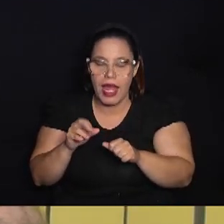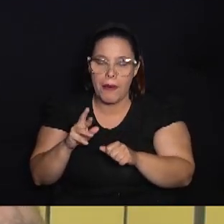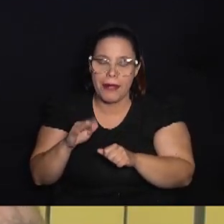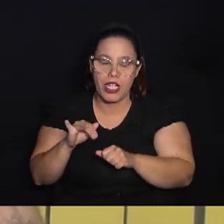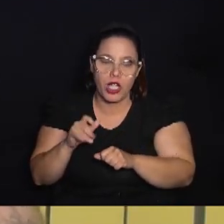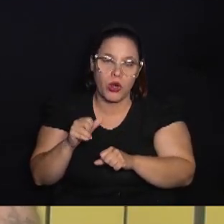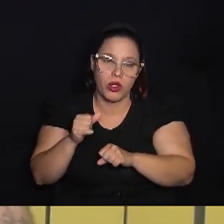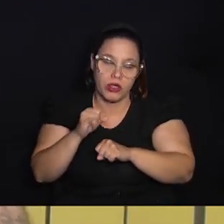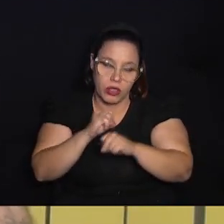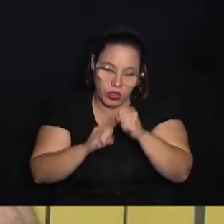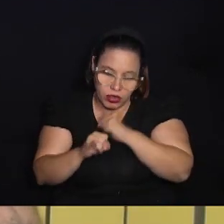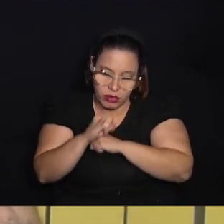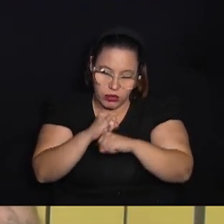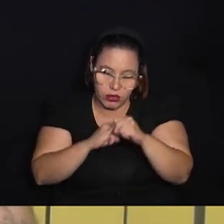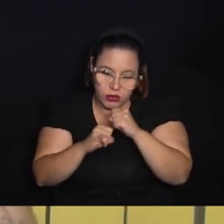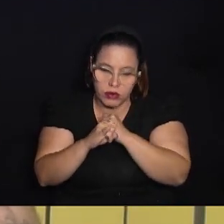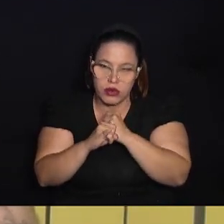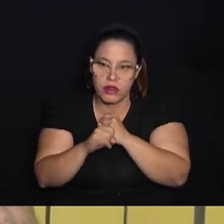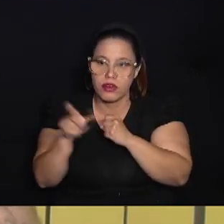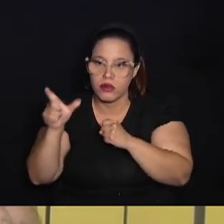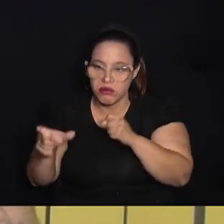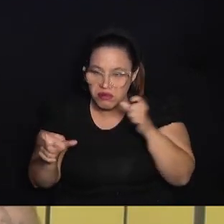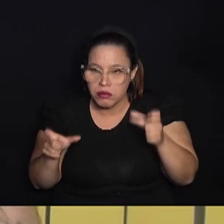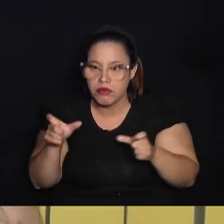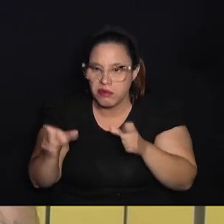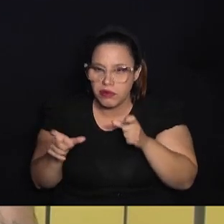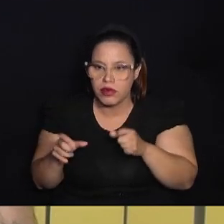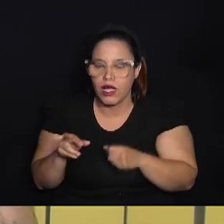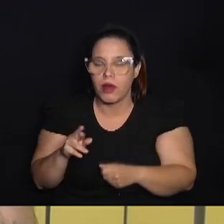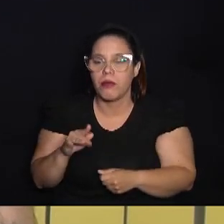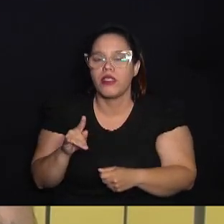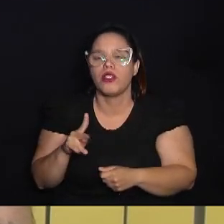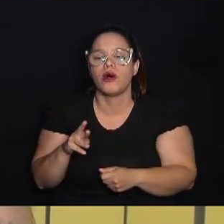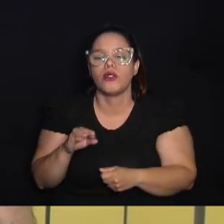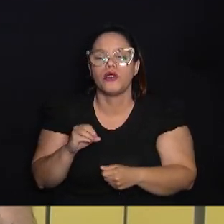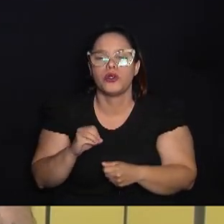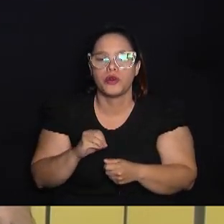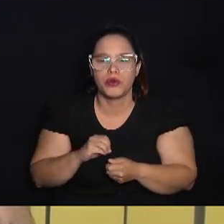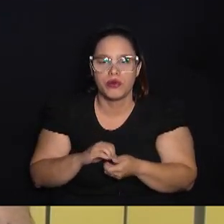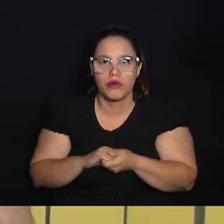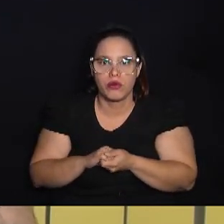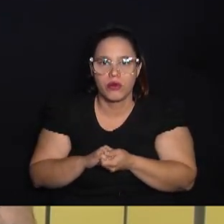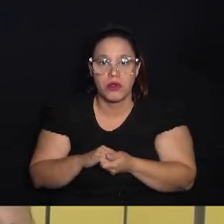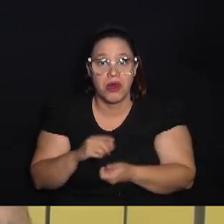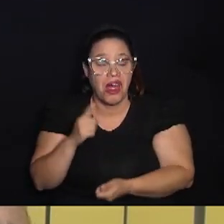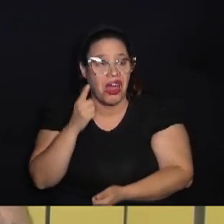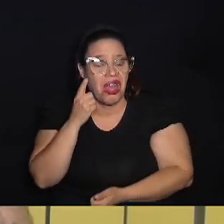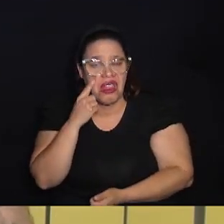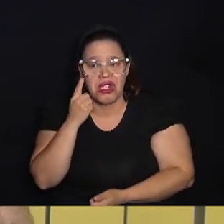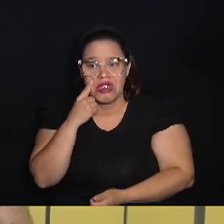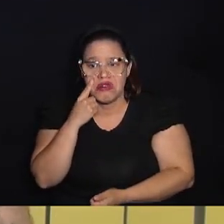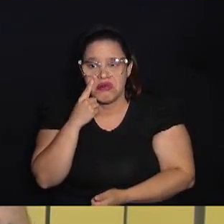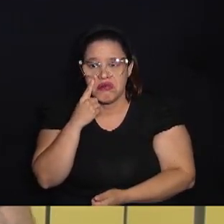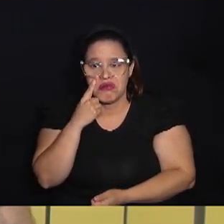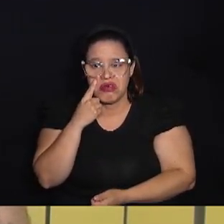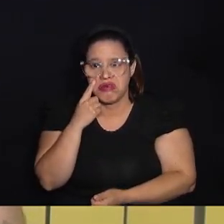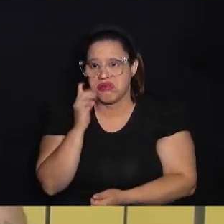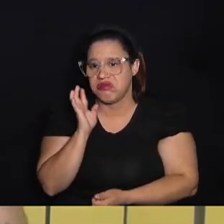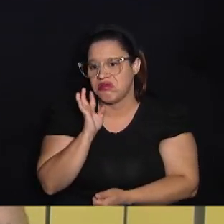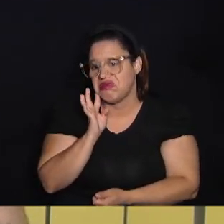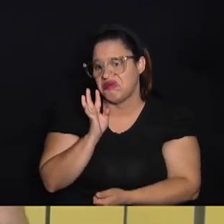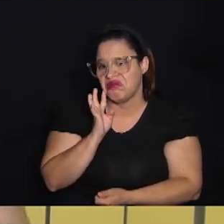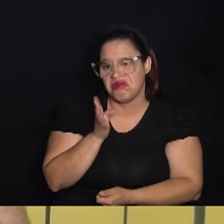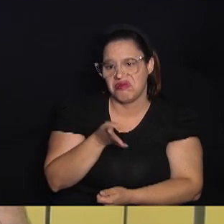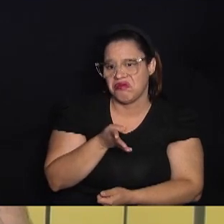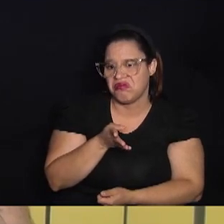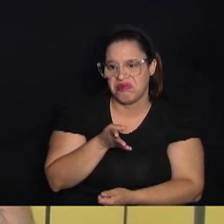e cada uma em seu seu respectivo Episódio E aí a gente acabou vendo que não tinha graça nenhuma só contarmos essas